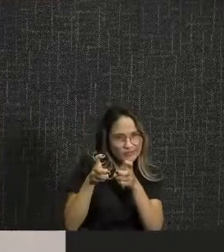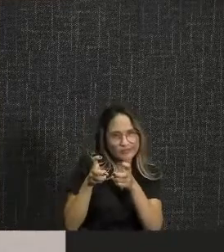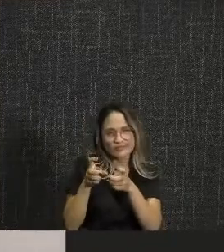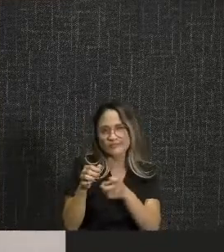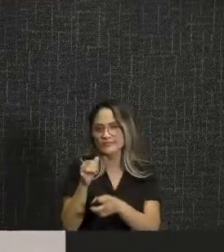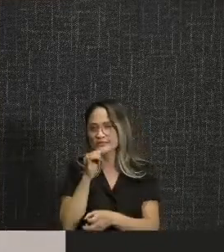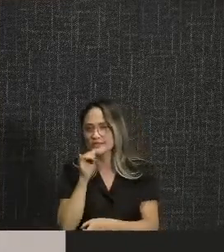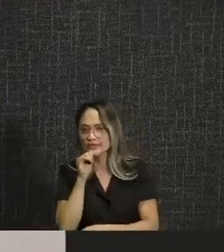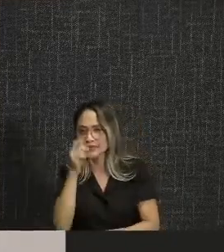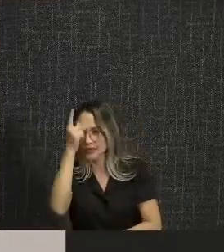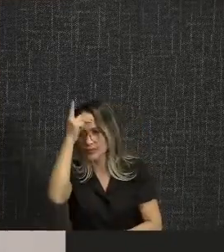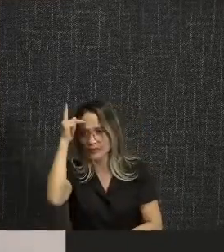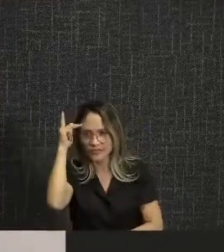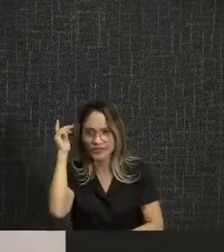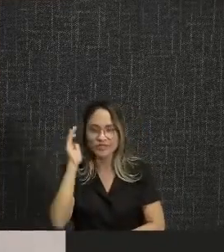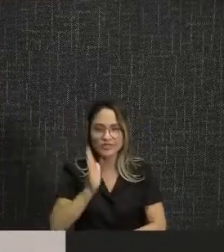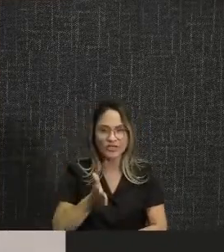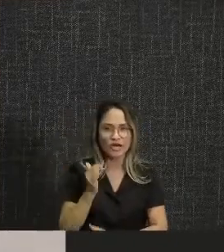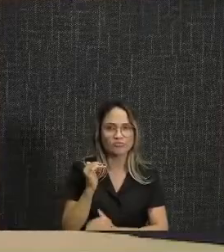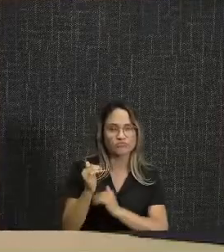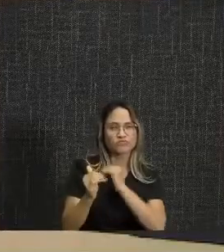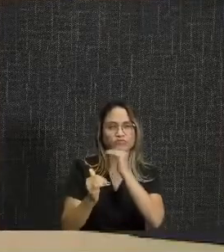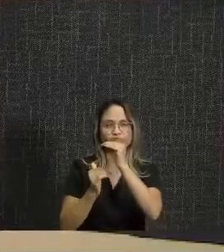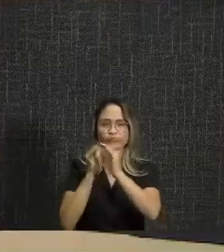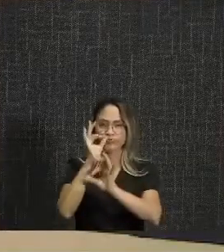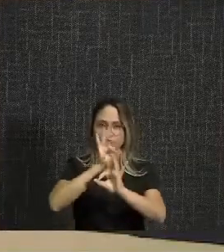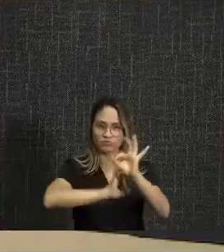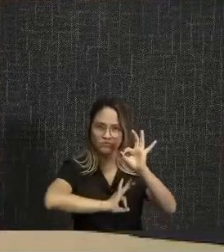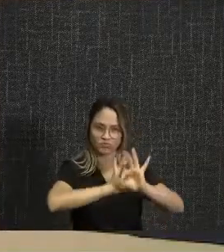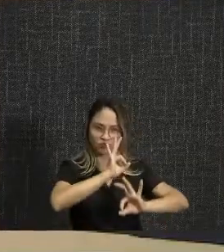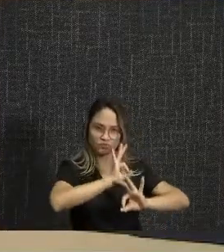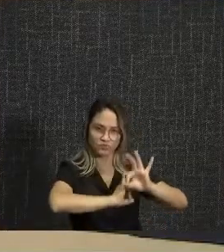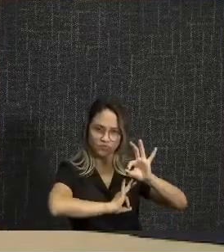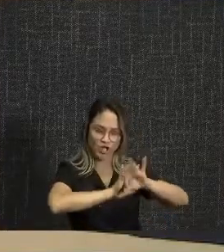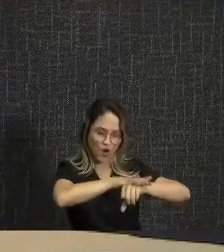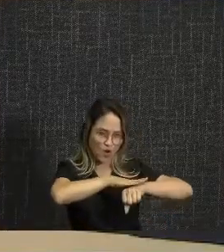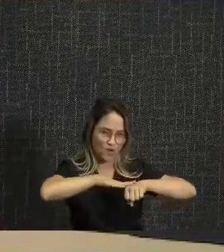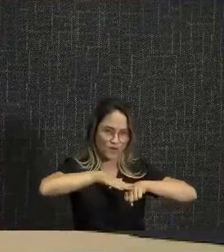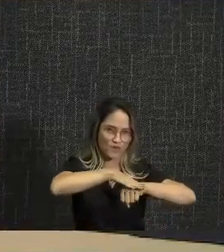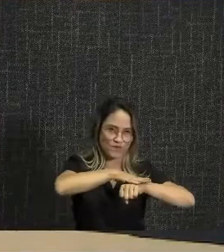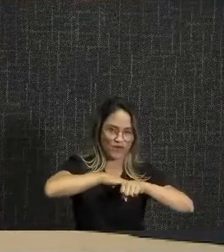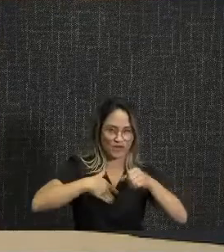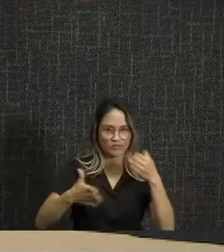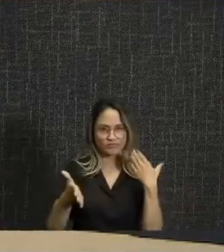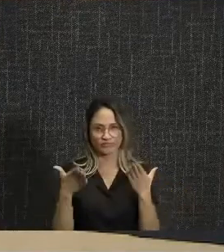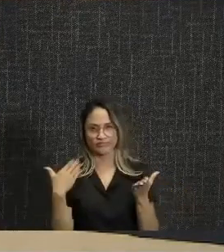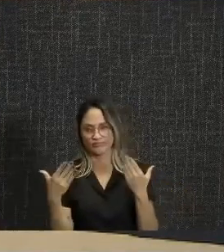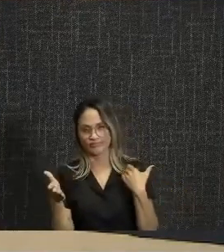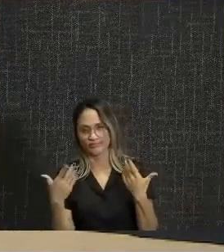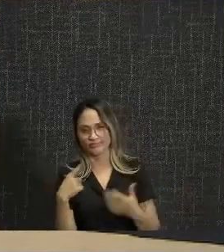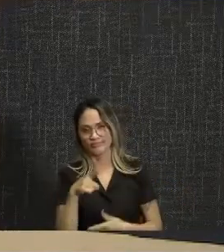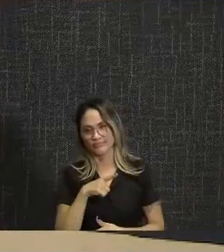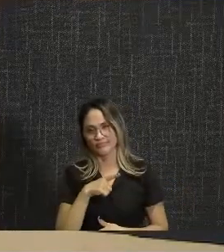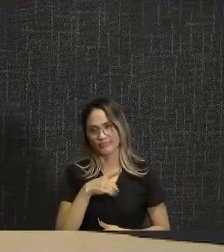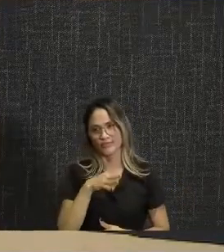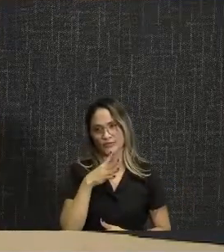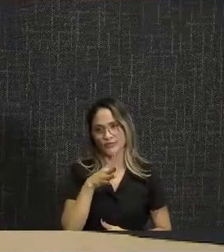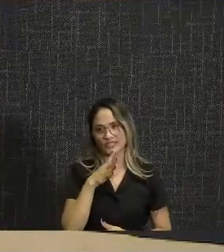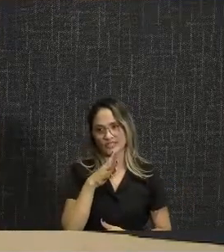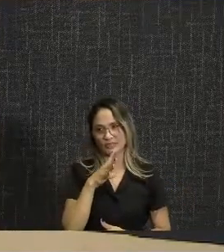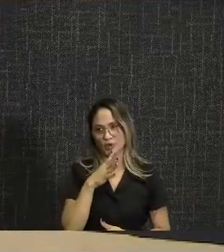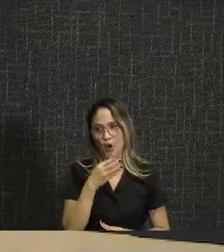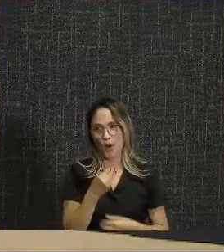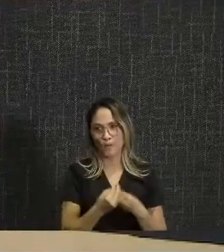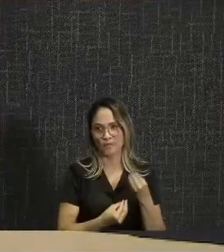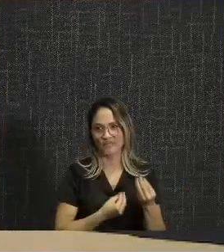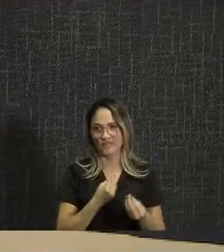com o negócio redondo, quando está organizado. Você conversa com a pessoa, ela tem um conhecimento, né, de como a